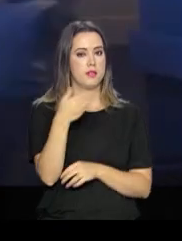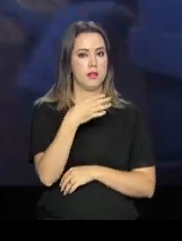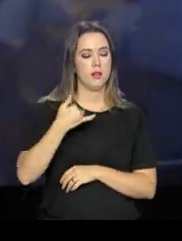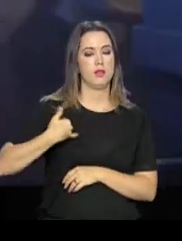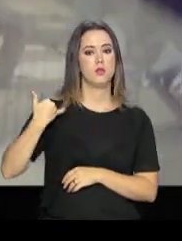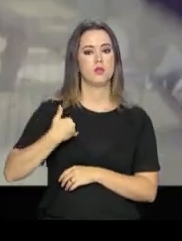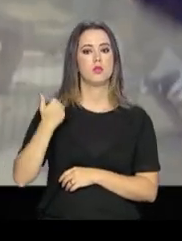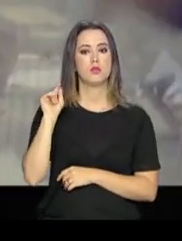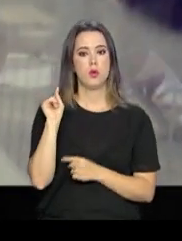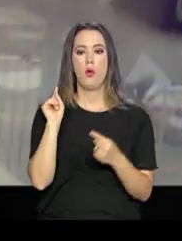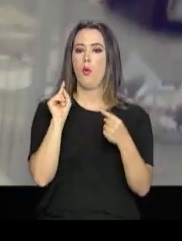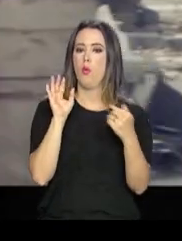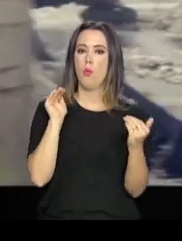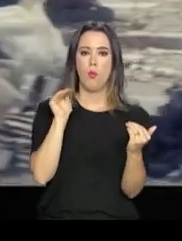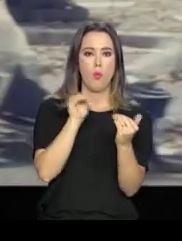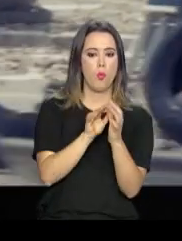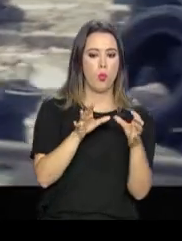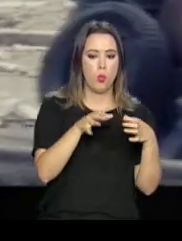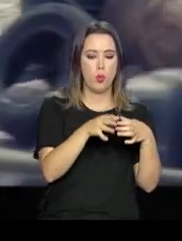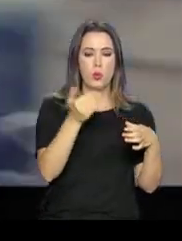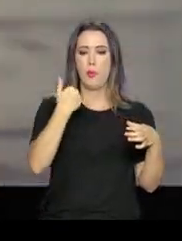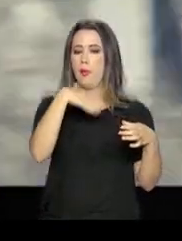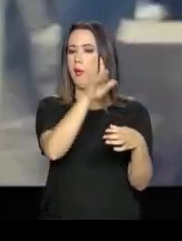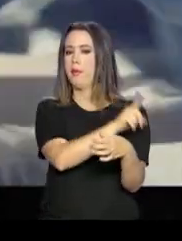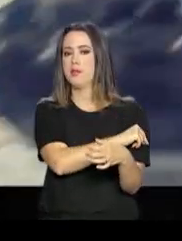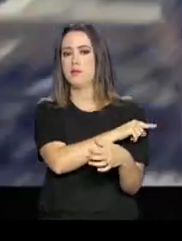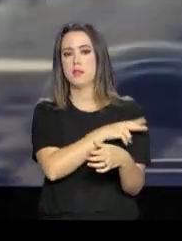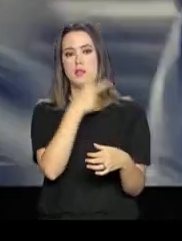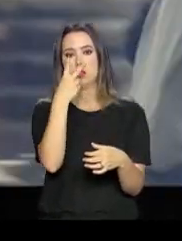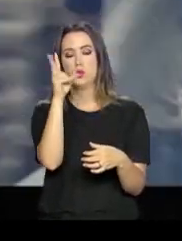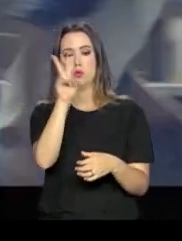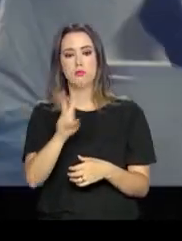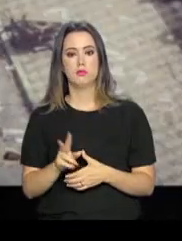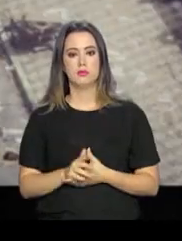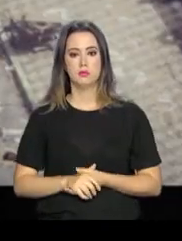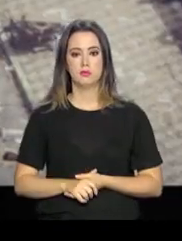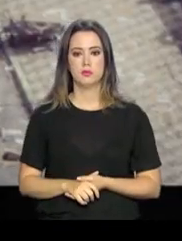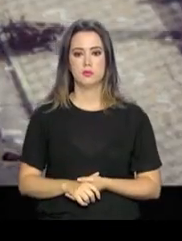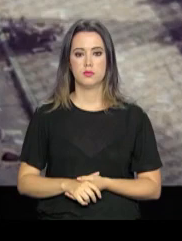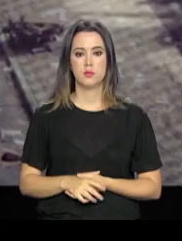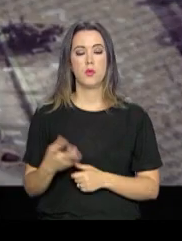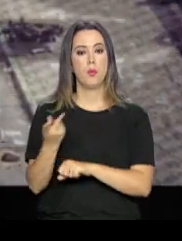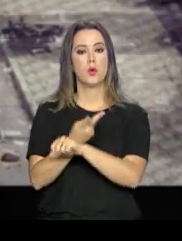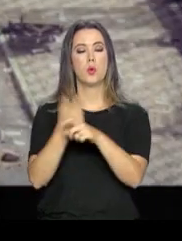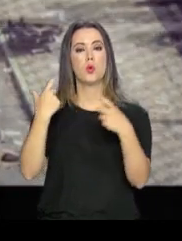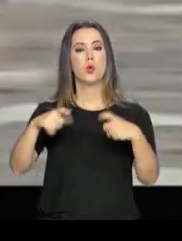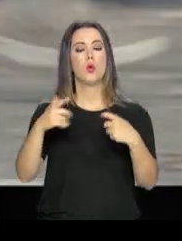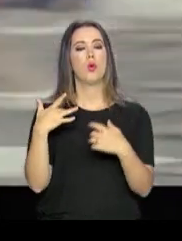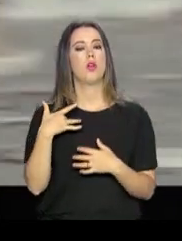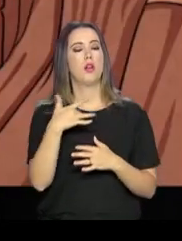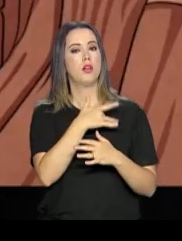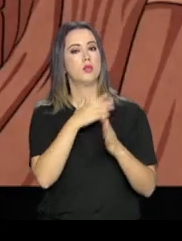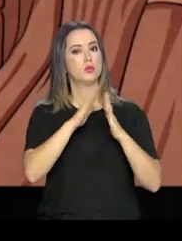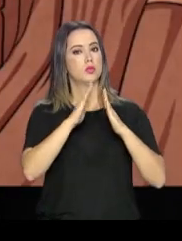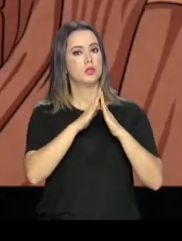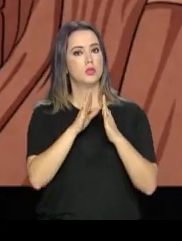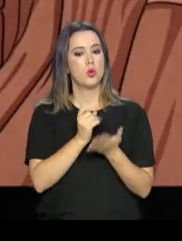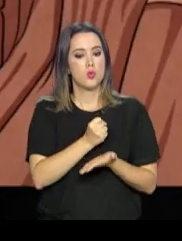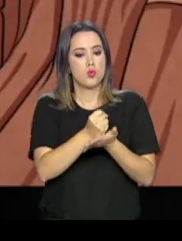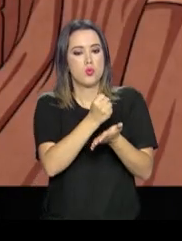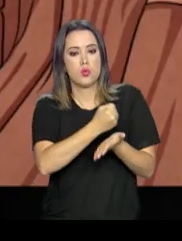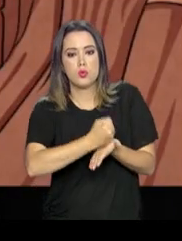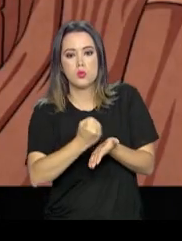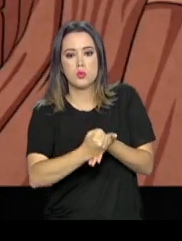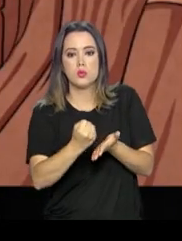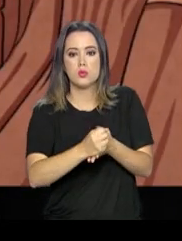anos são alvo da vacinação, que conta com duas doses. Procure uma unidade de saúde, leve sua caderneta de vacinação